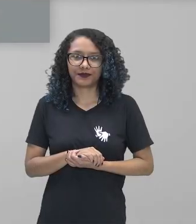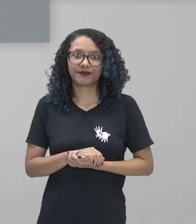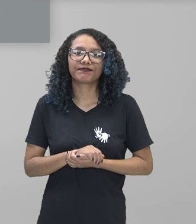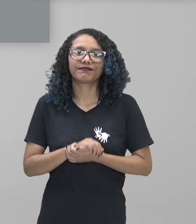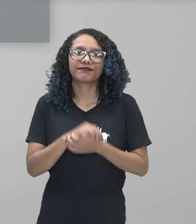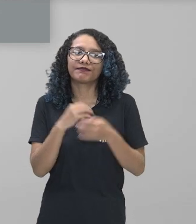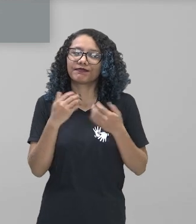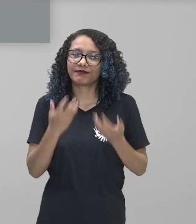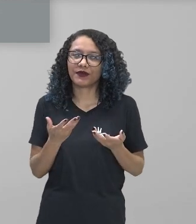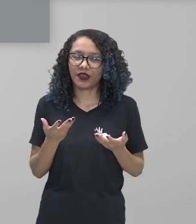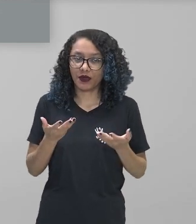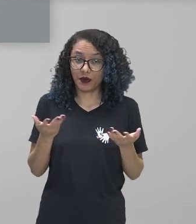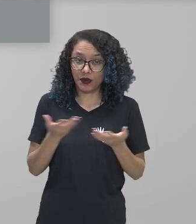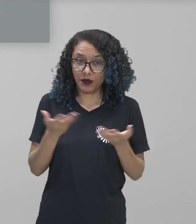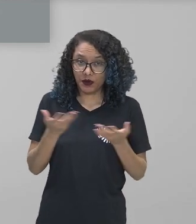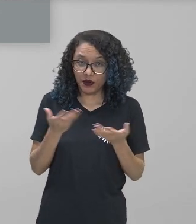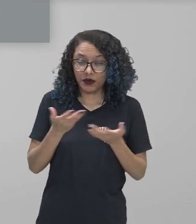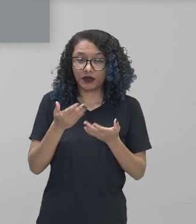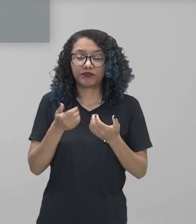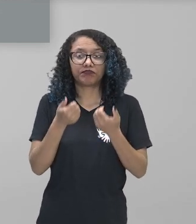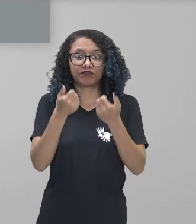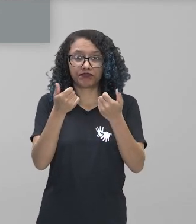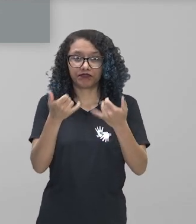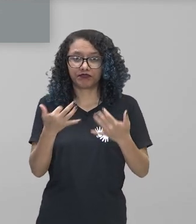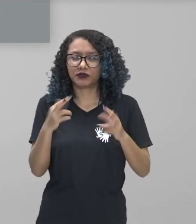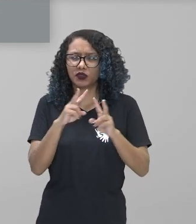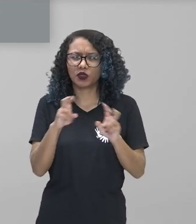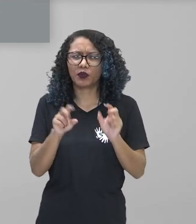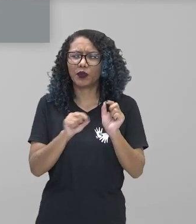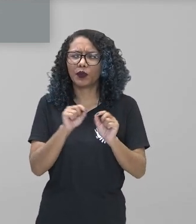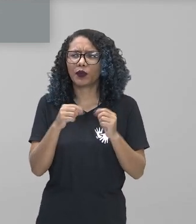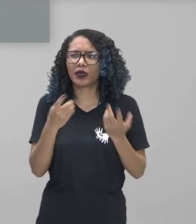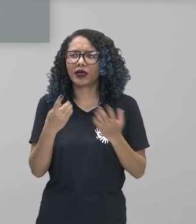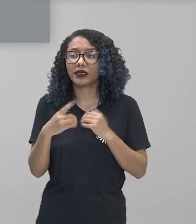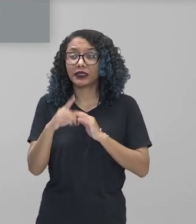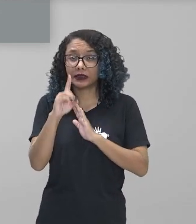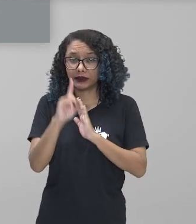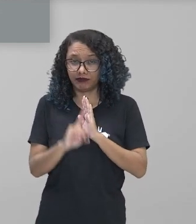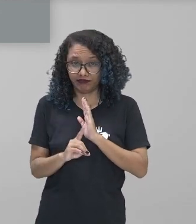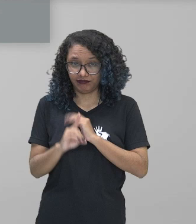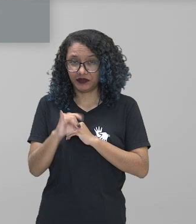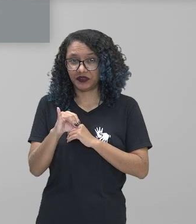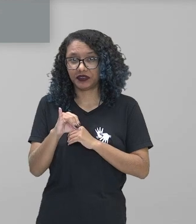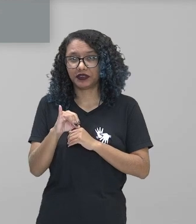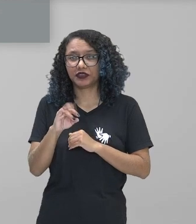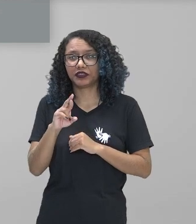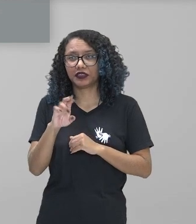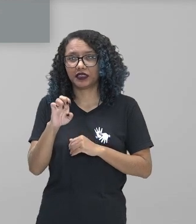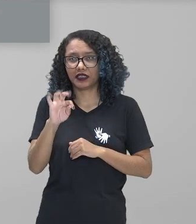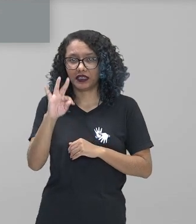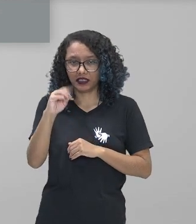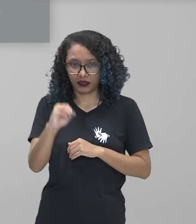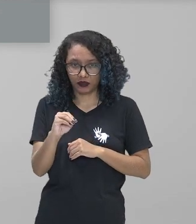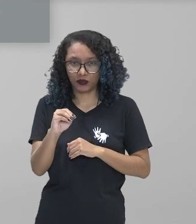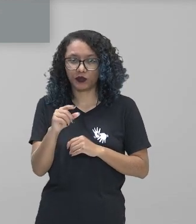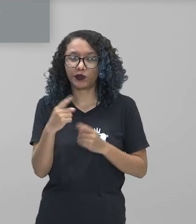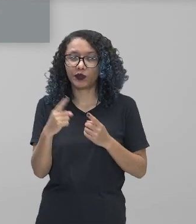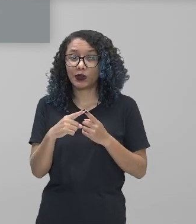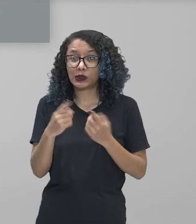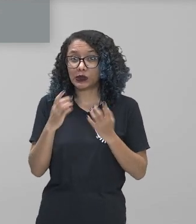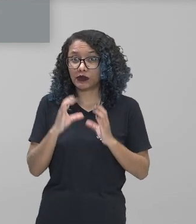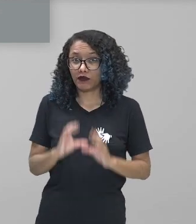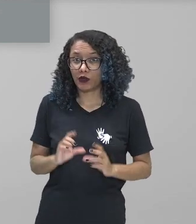Então, pessoal, vamos lá, vamos falar um pouco hoje sobre a questão dos direitos, nossos direitos civis, os